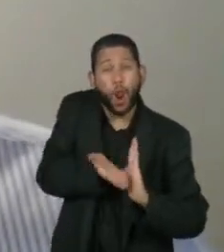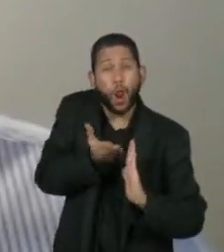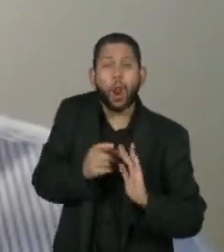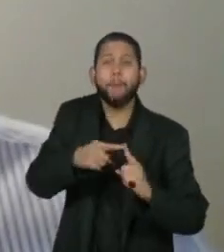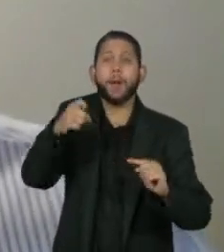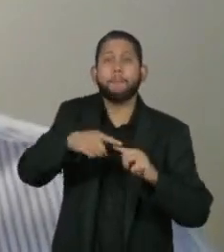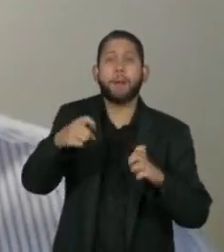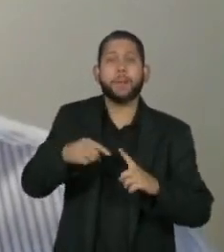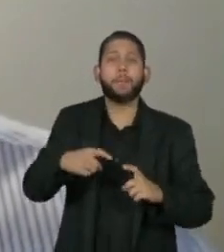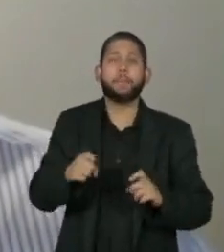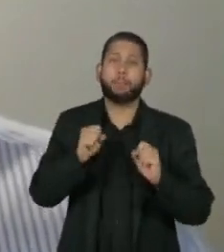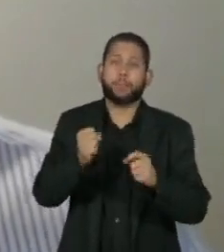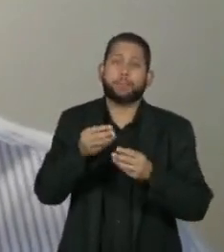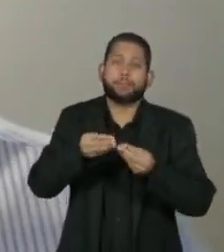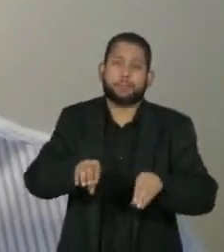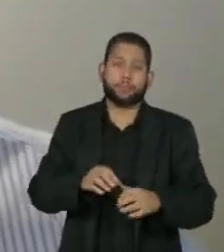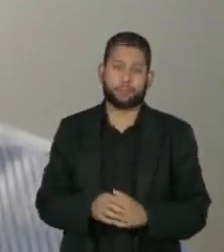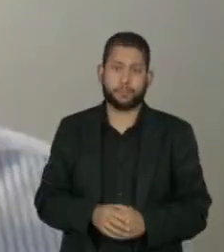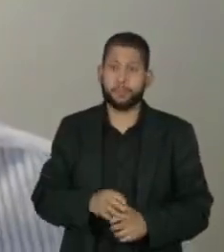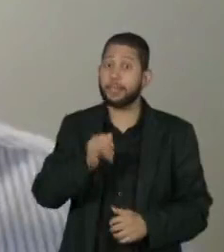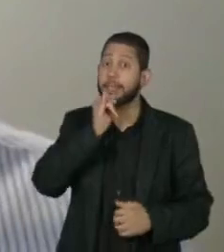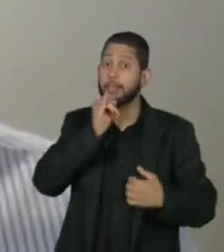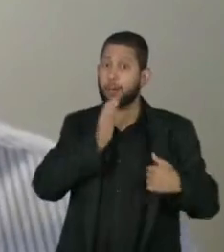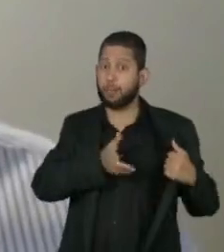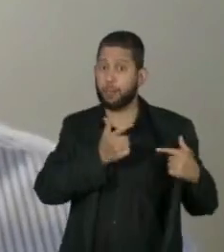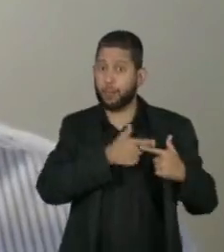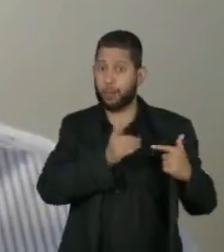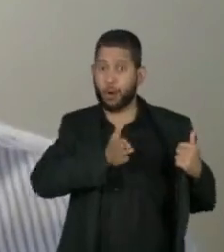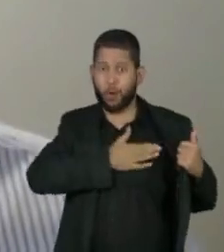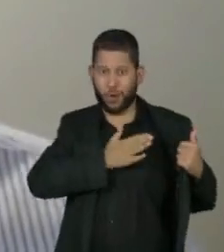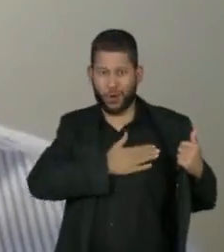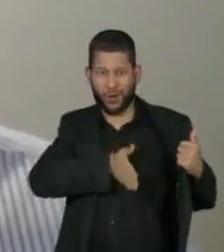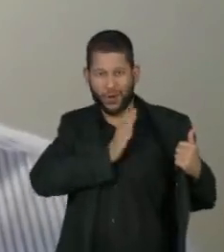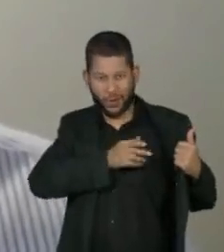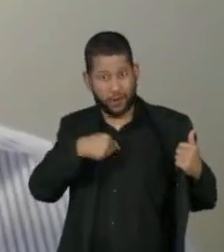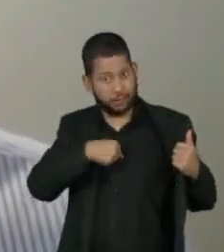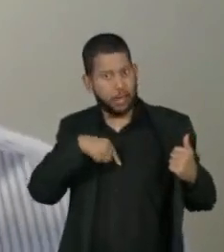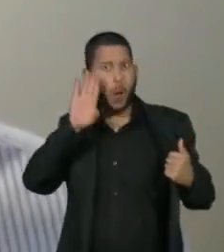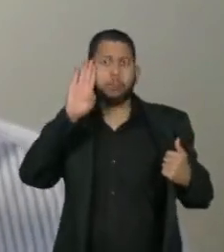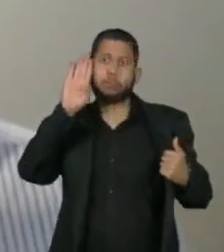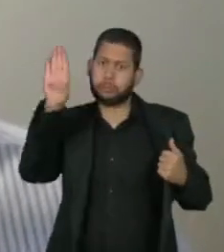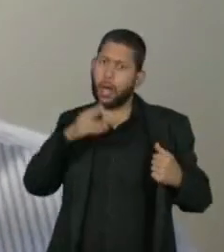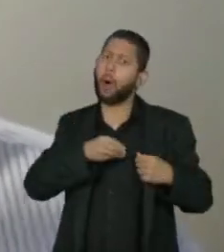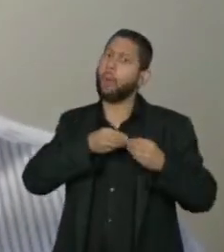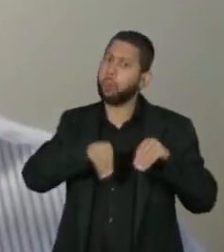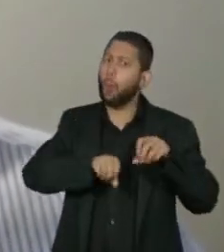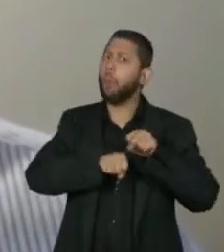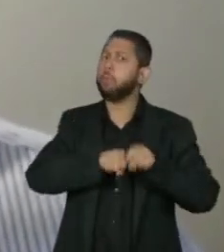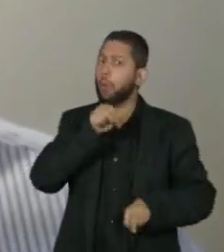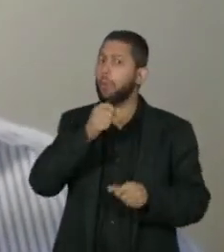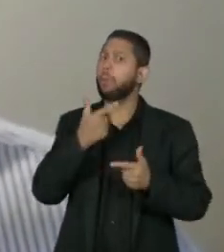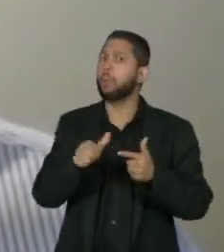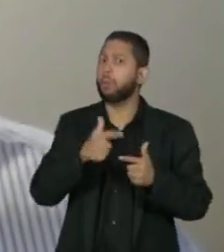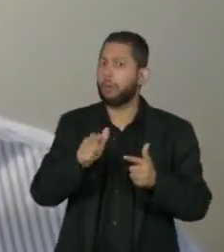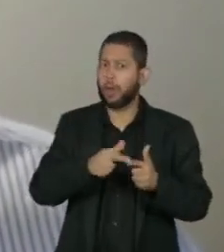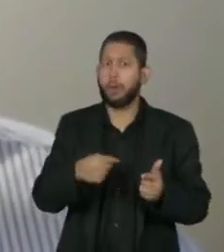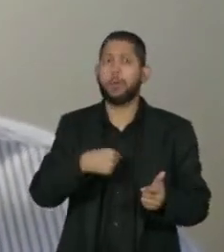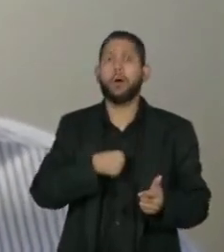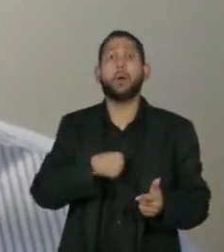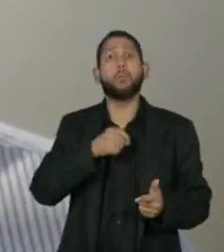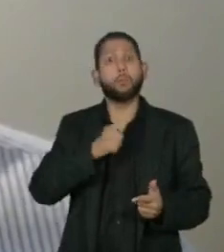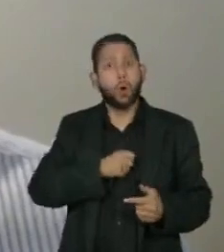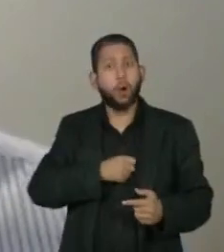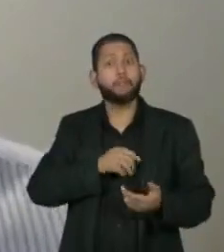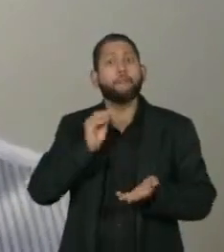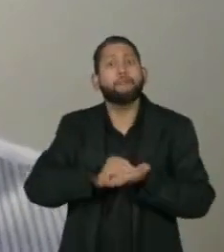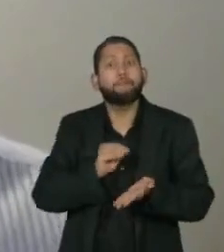ser afetados. Então, a gente tem o coração, que é uma das principais vítimas, então, desenvolvimento de